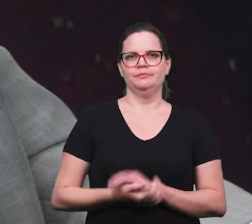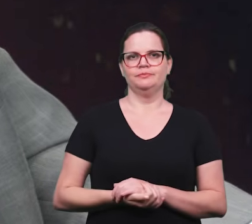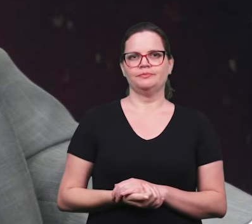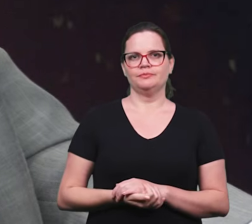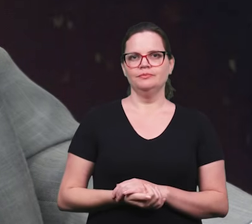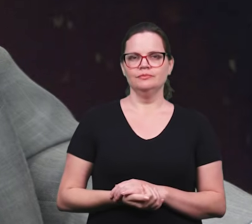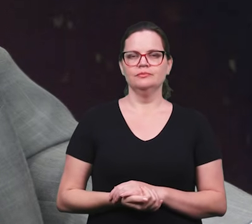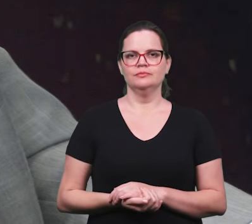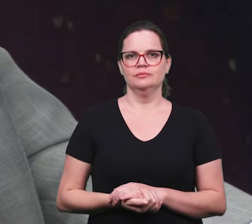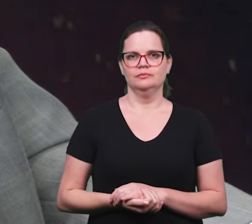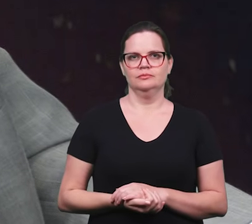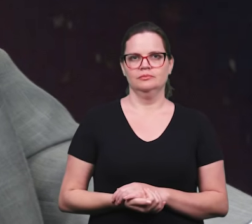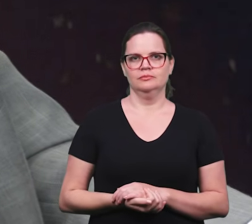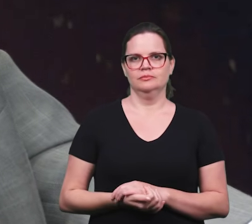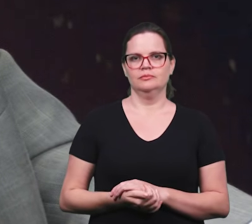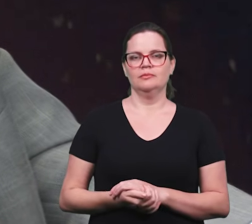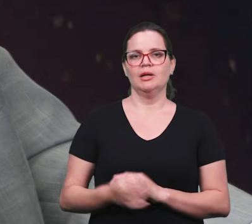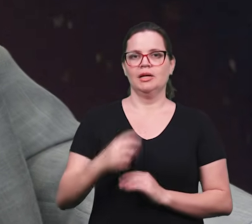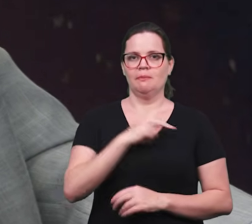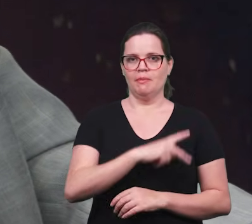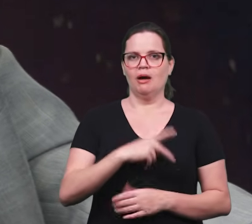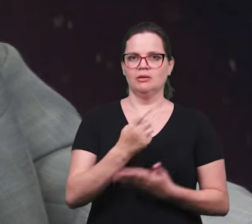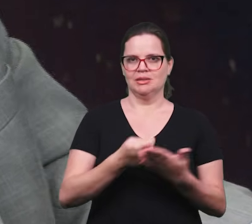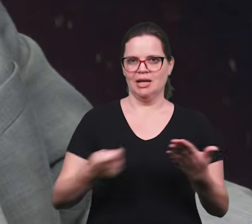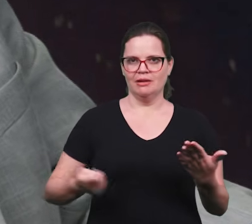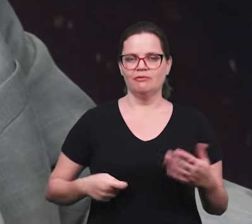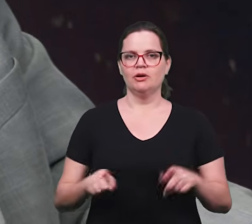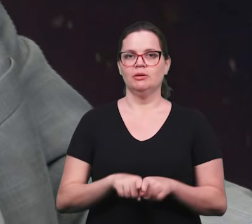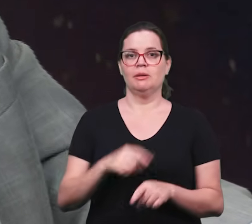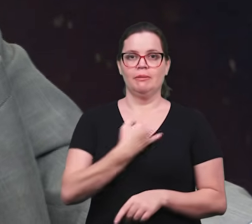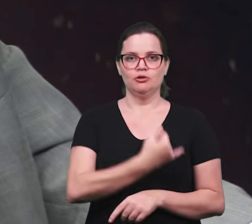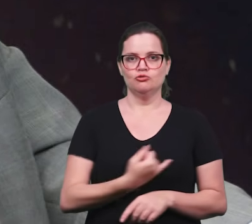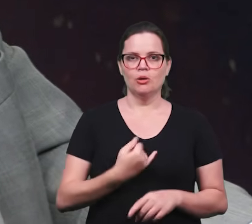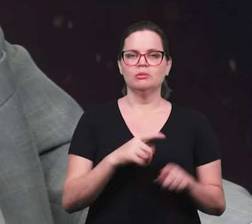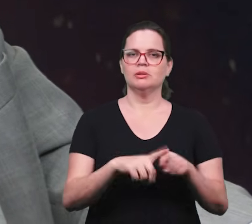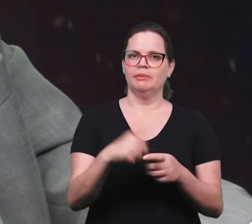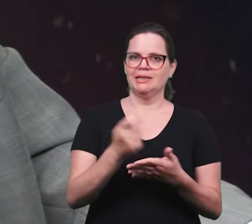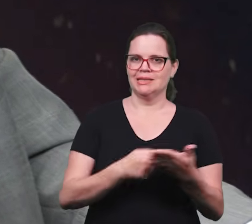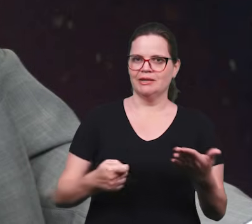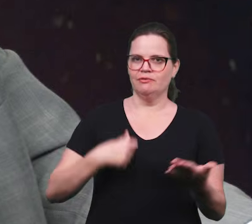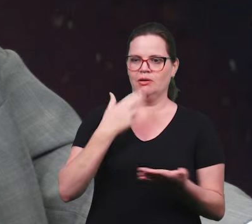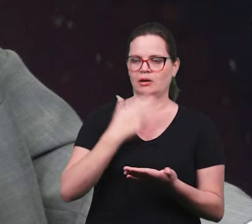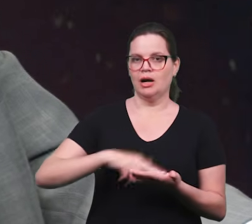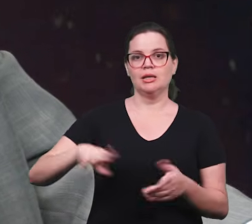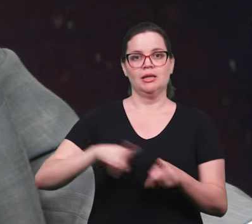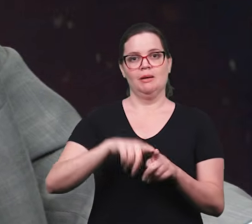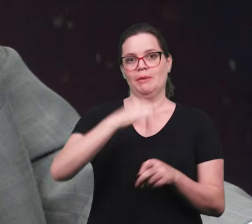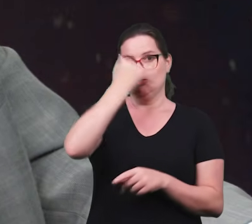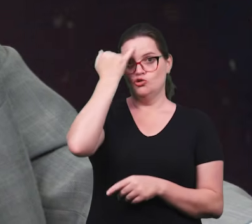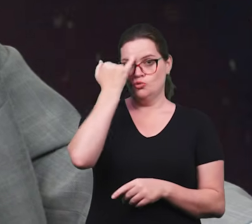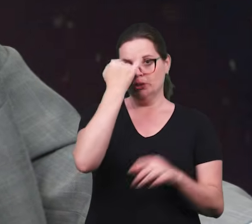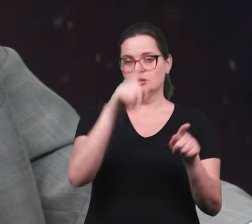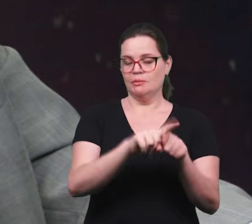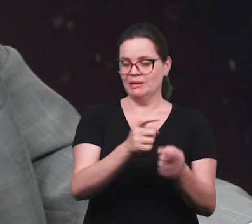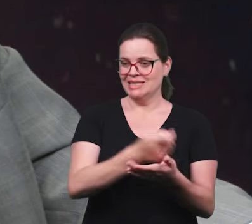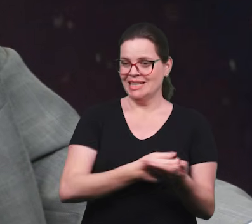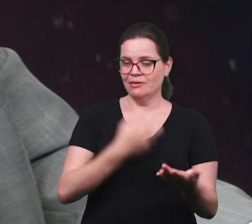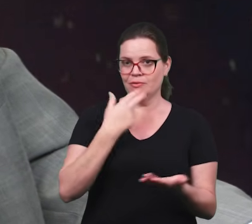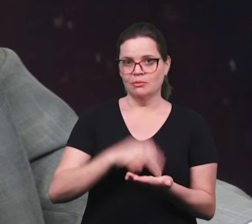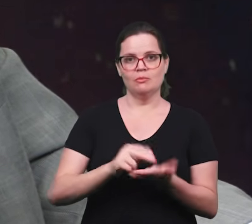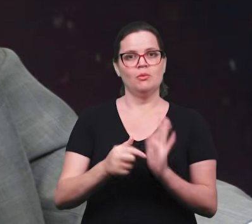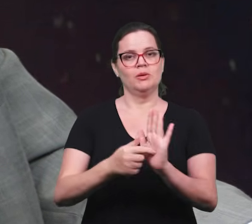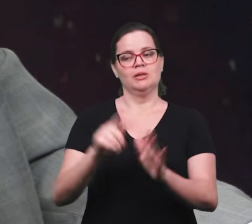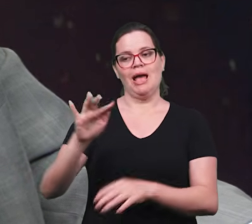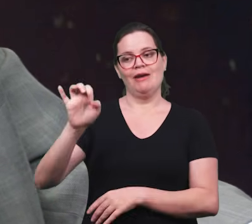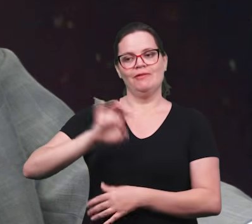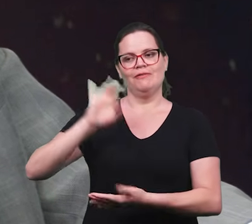nas suas cartas, com João nas suas cartas também, na carta de Judas também, a permanecer numa fé verdadeira, porque a igreja ali